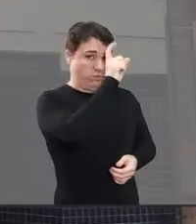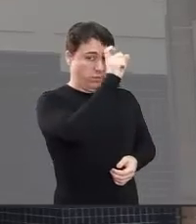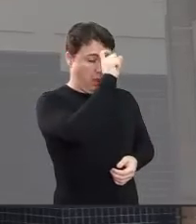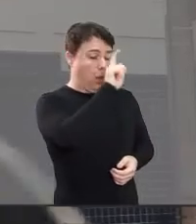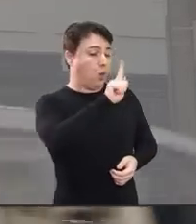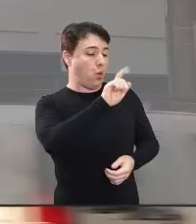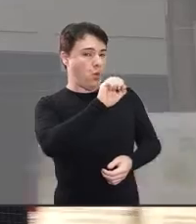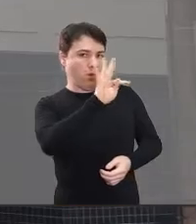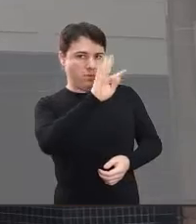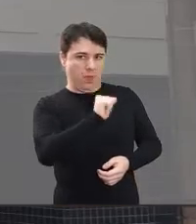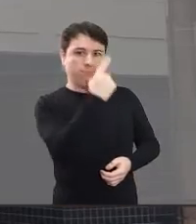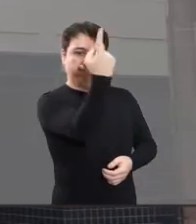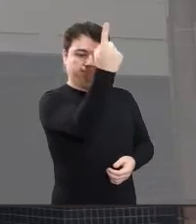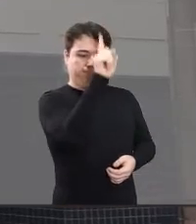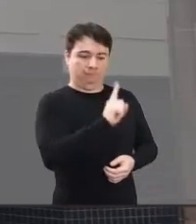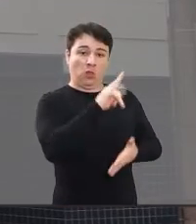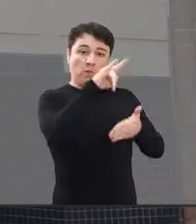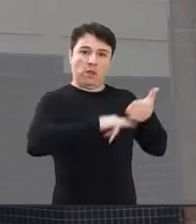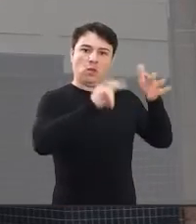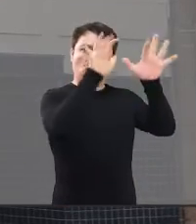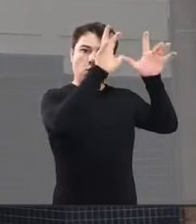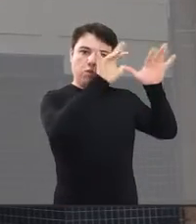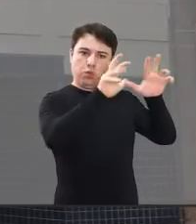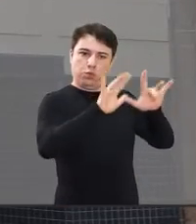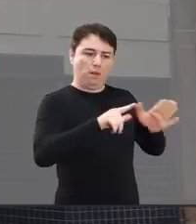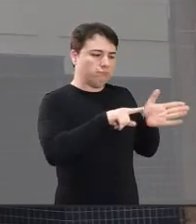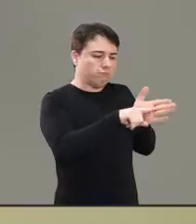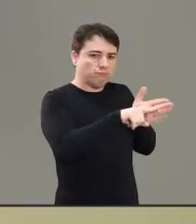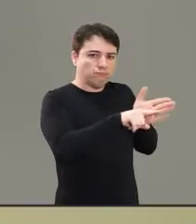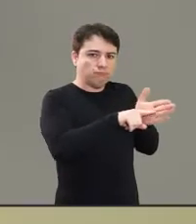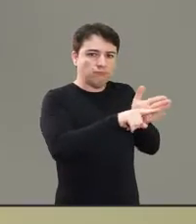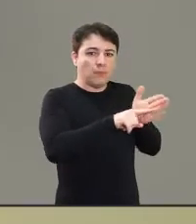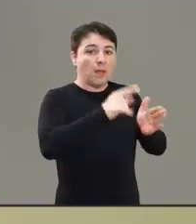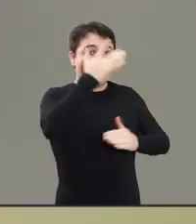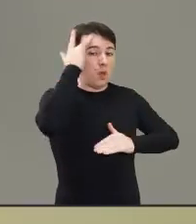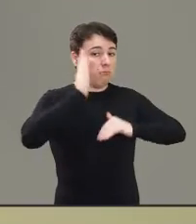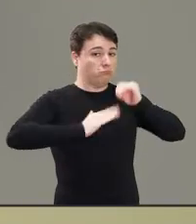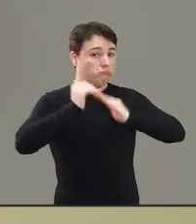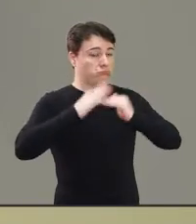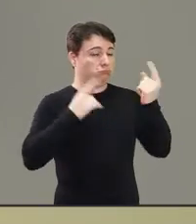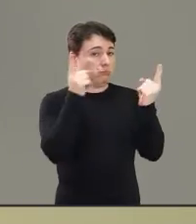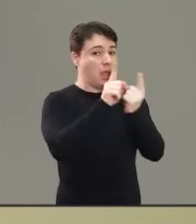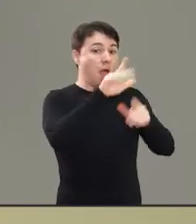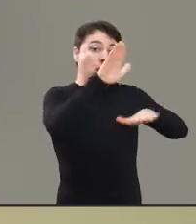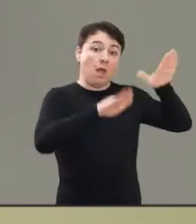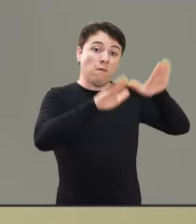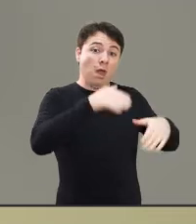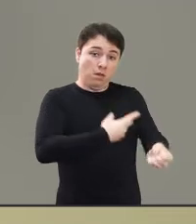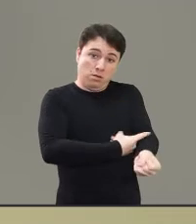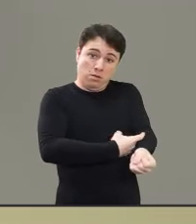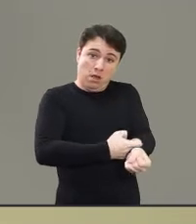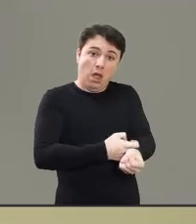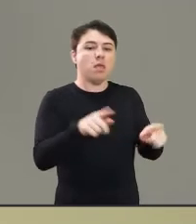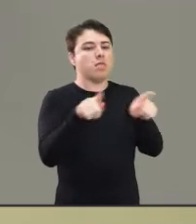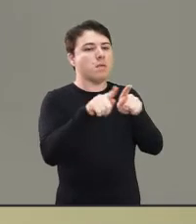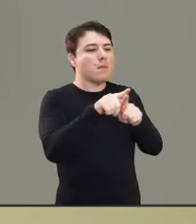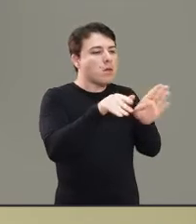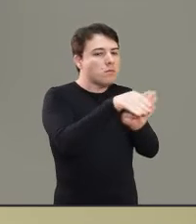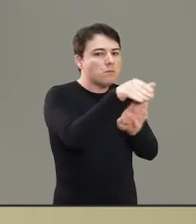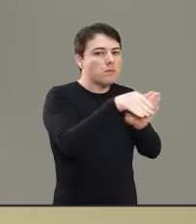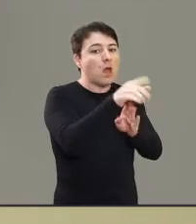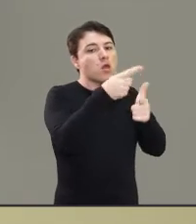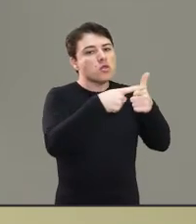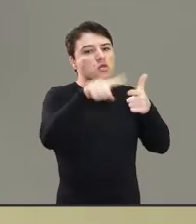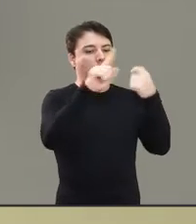que comparecer aqui à Gota, porque ela vai preencher uma inscrição, uma triagem, ela passa pela avaliação dos nossos profissionais, já faz os exames